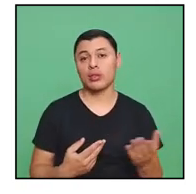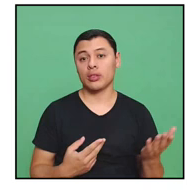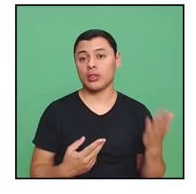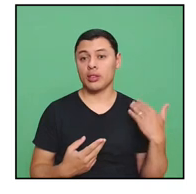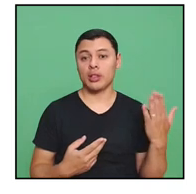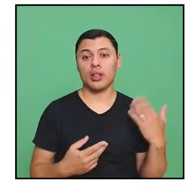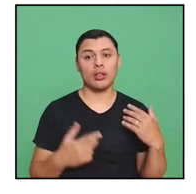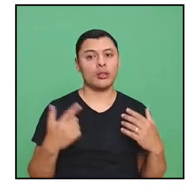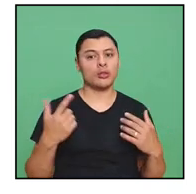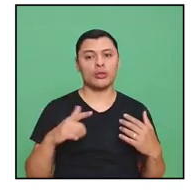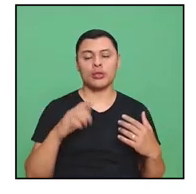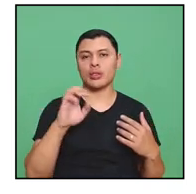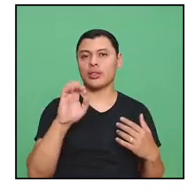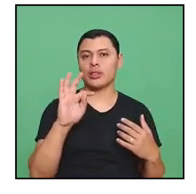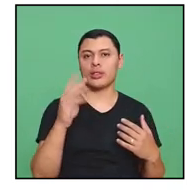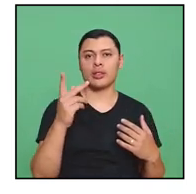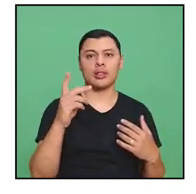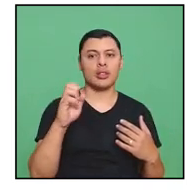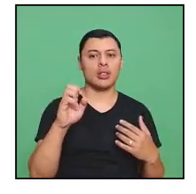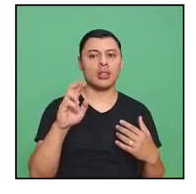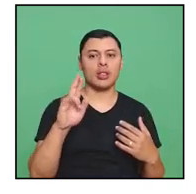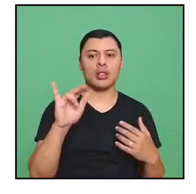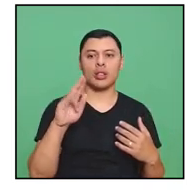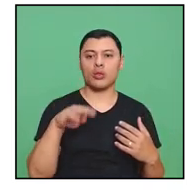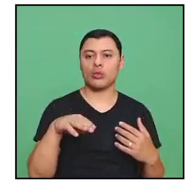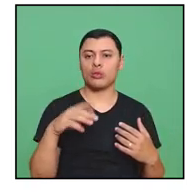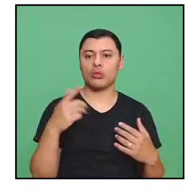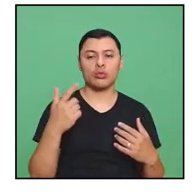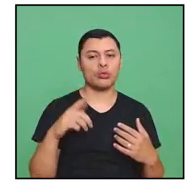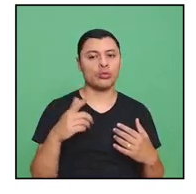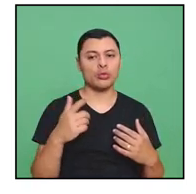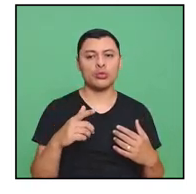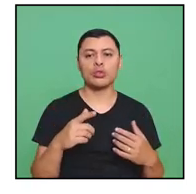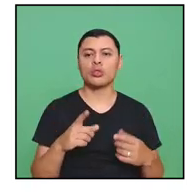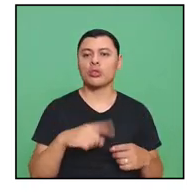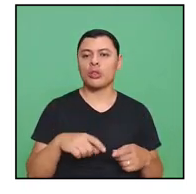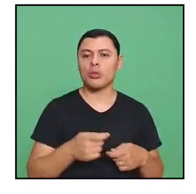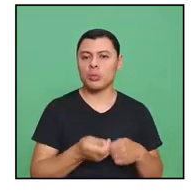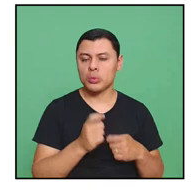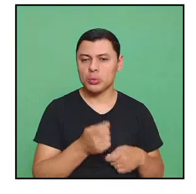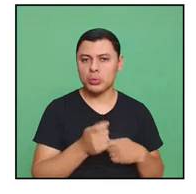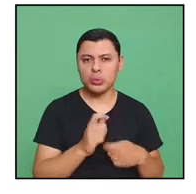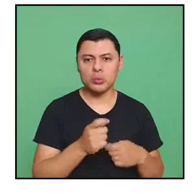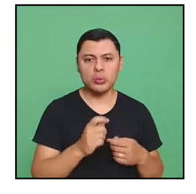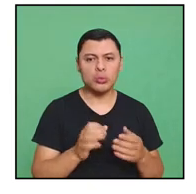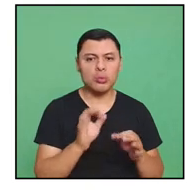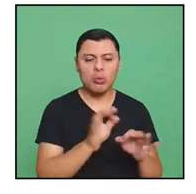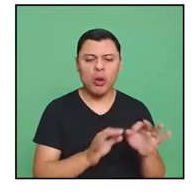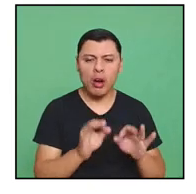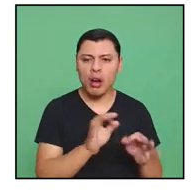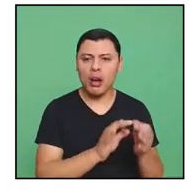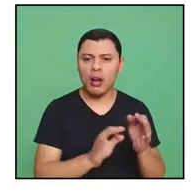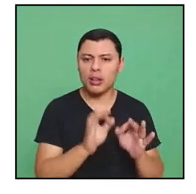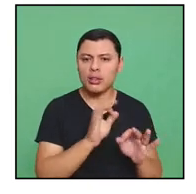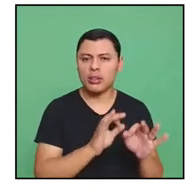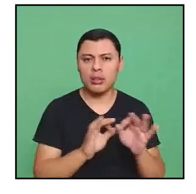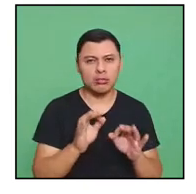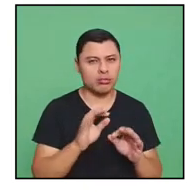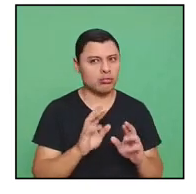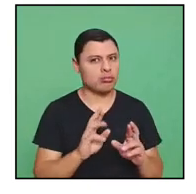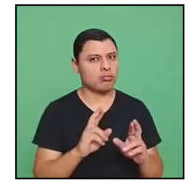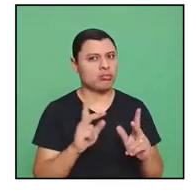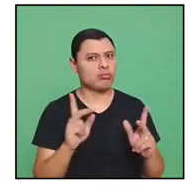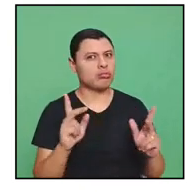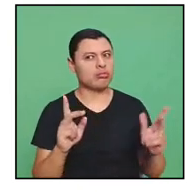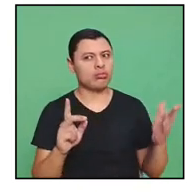tinha Ethereum ainda, e a gente minerava umas moedas meio obscuras, assim, na